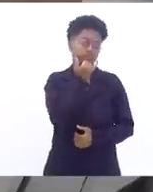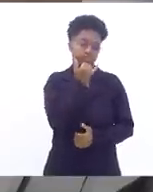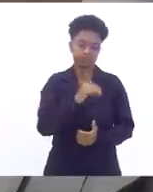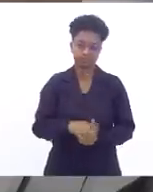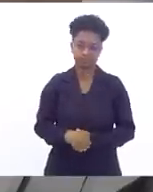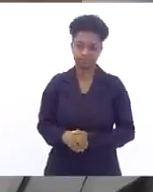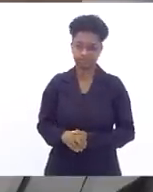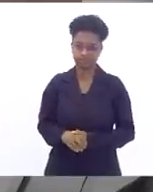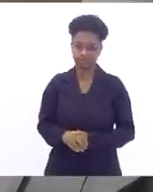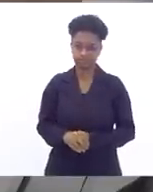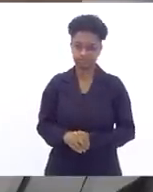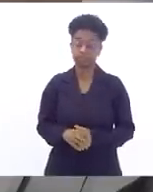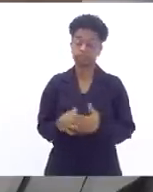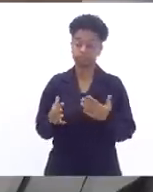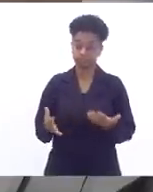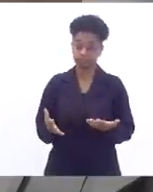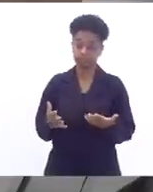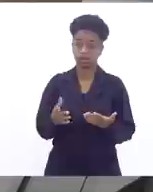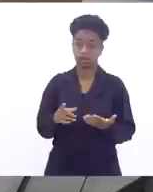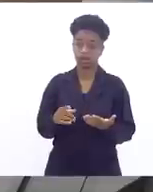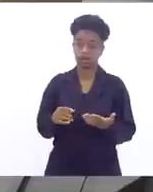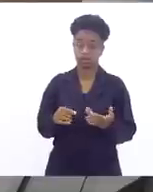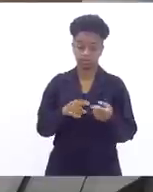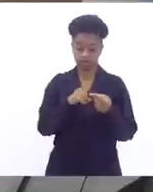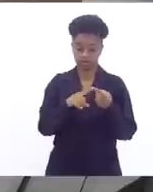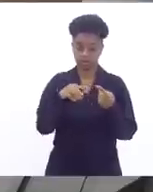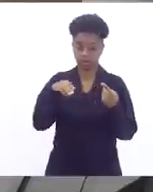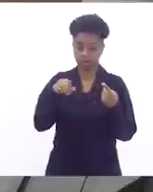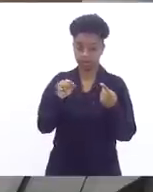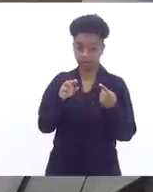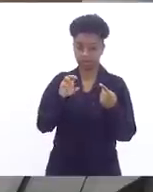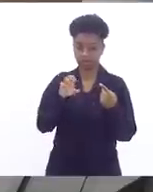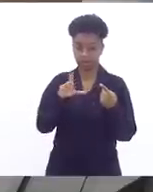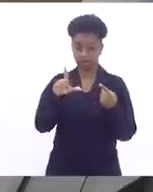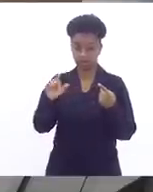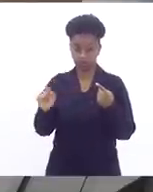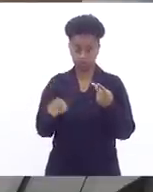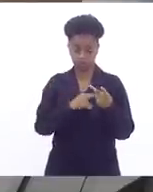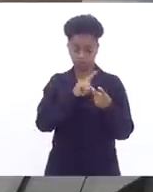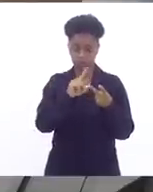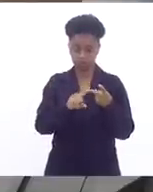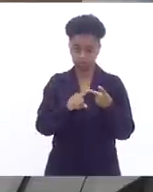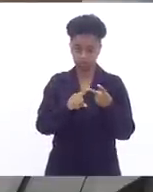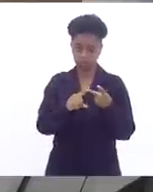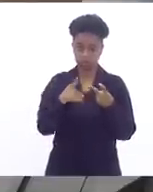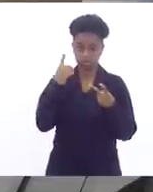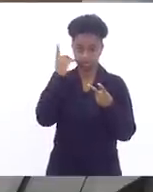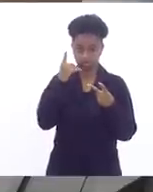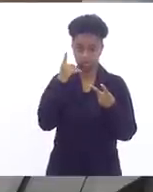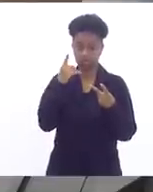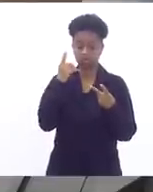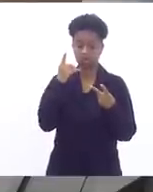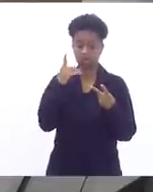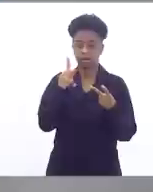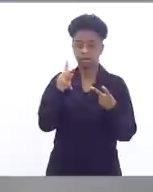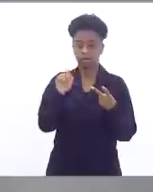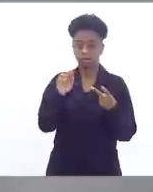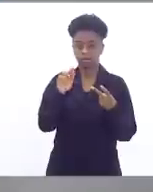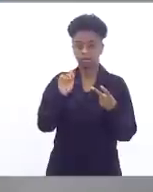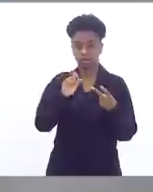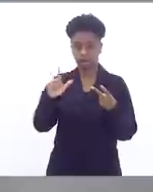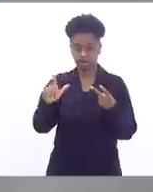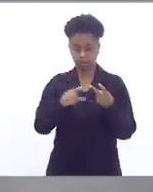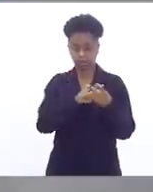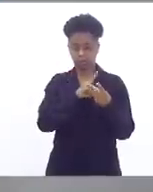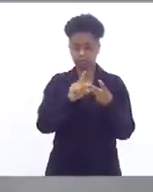Então vamos reconsiderar Marcelo Dino Deputado Marcelo Dino Deputado Sargento Portugal para fazer a sua